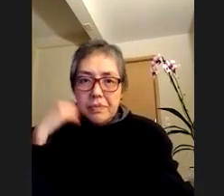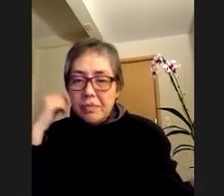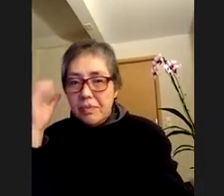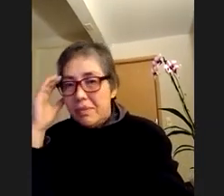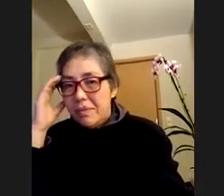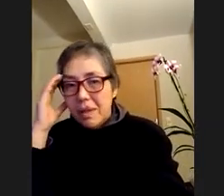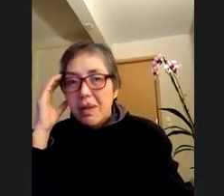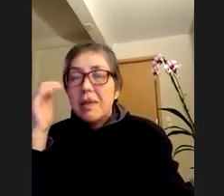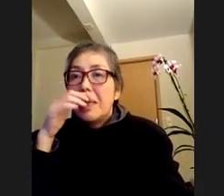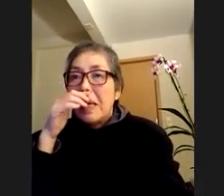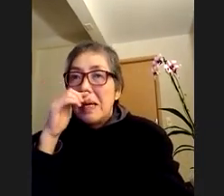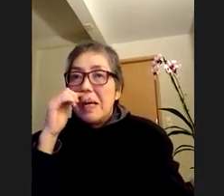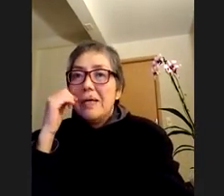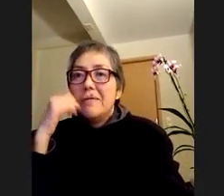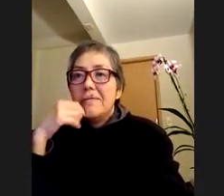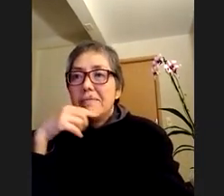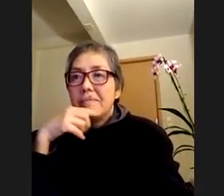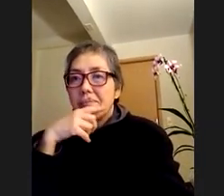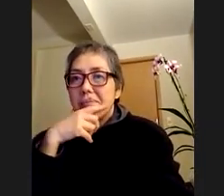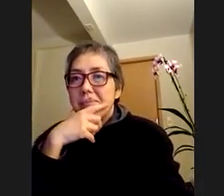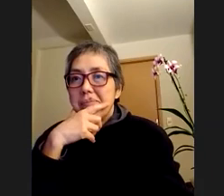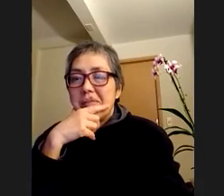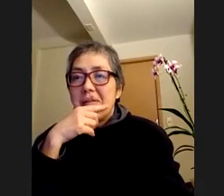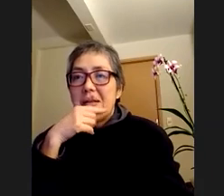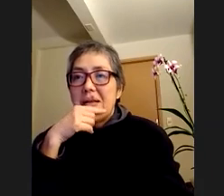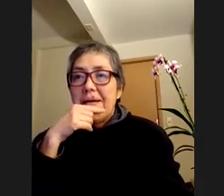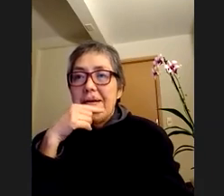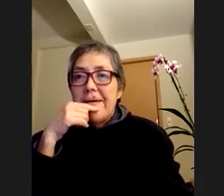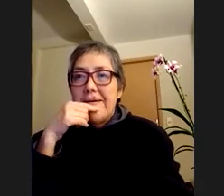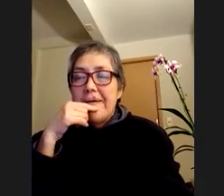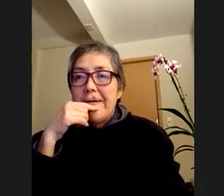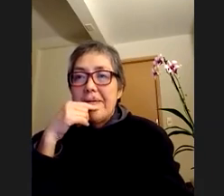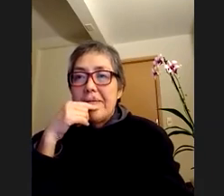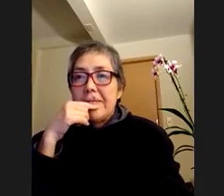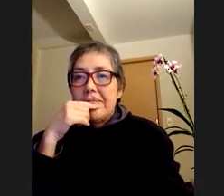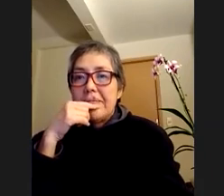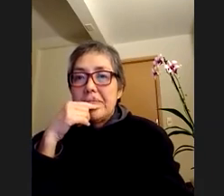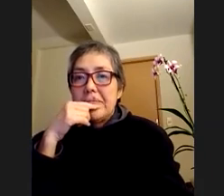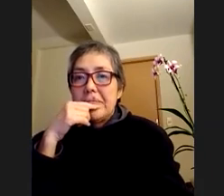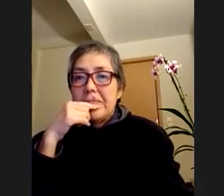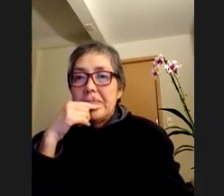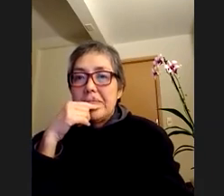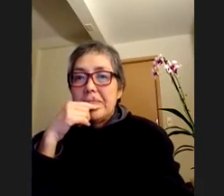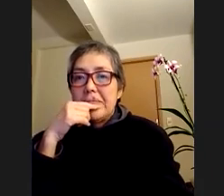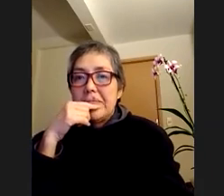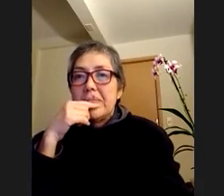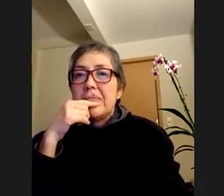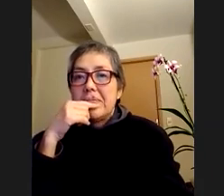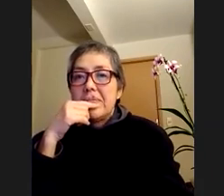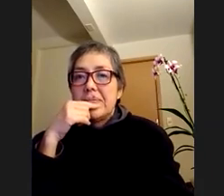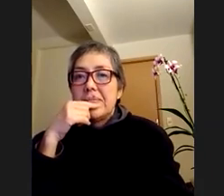Bem, a respeito da tragédia, né, eu só gostaria de lembrar que essa tragédia ela é histórica, né?